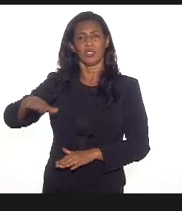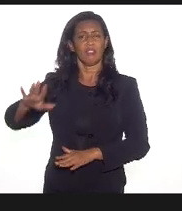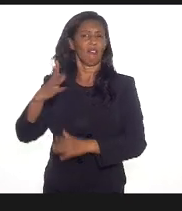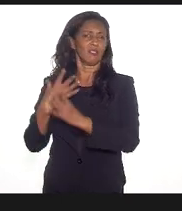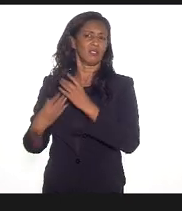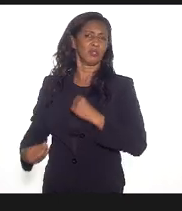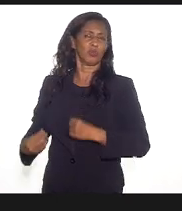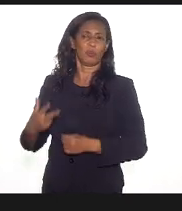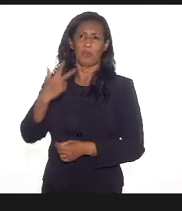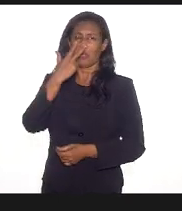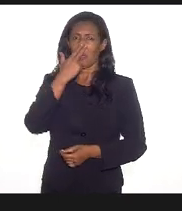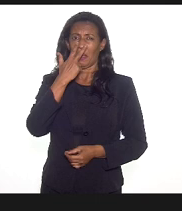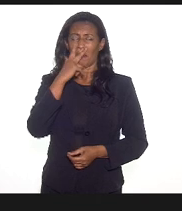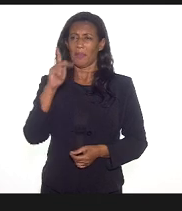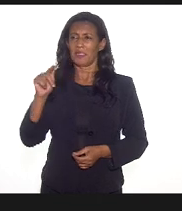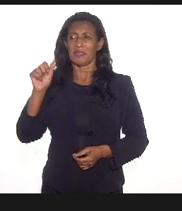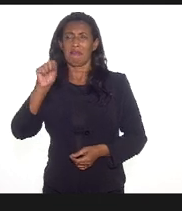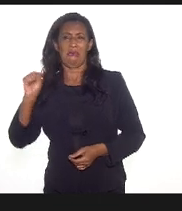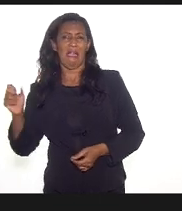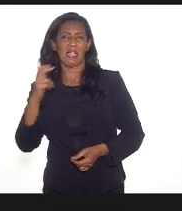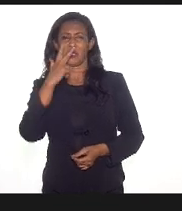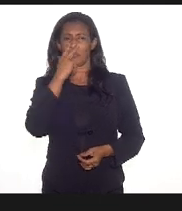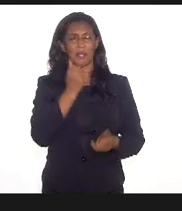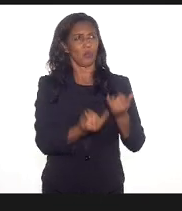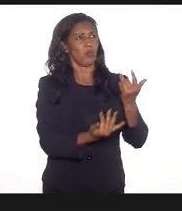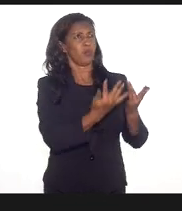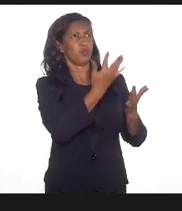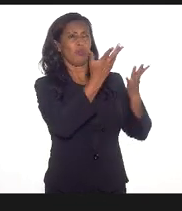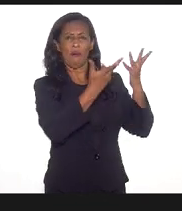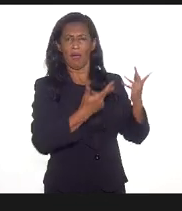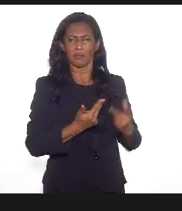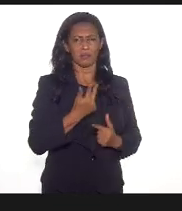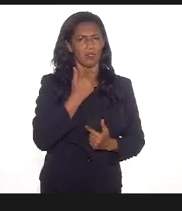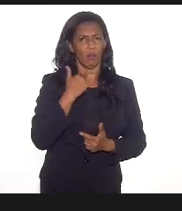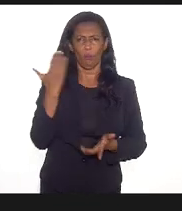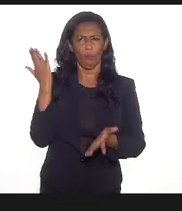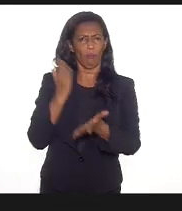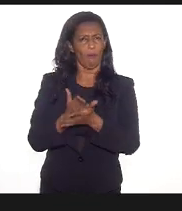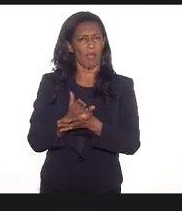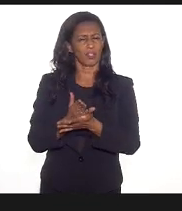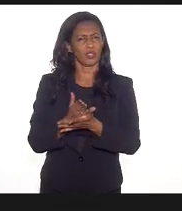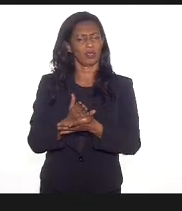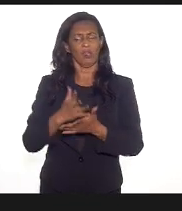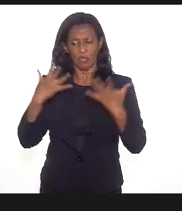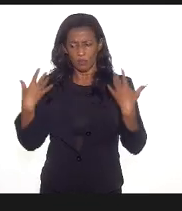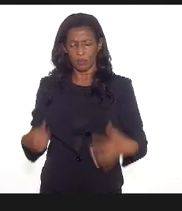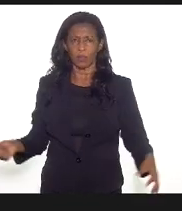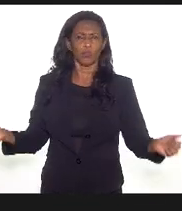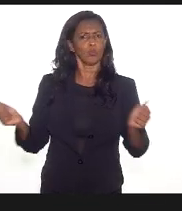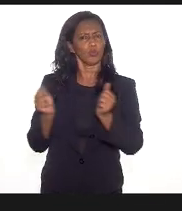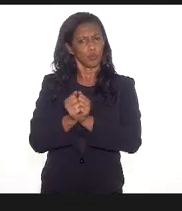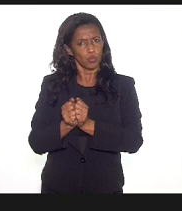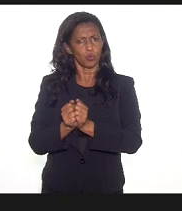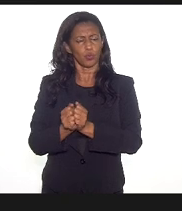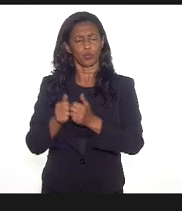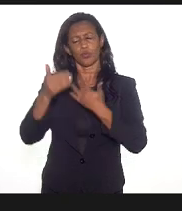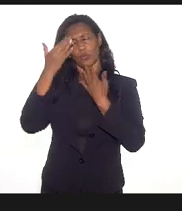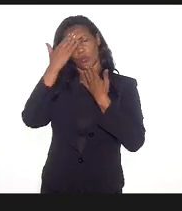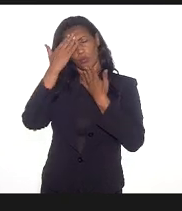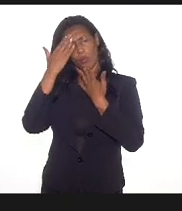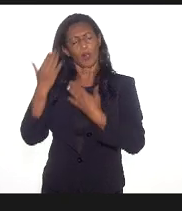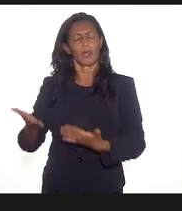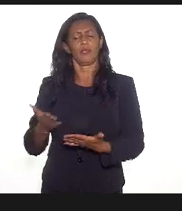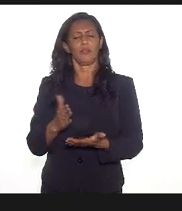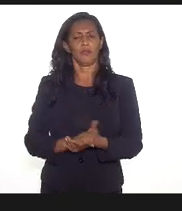se fosse gás e fumaça. Chega, basta. Vamos todos juntos, mobilizados. E aí eu agradeço aos meus